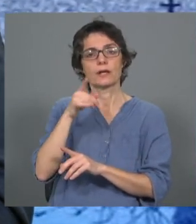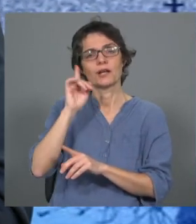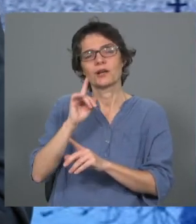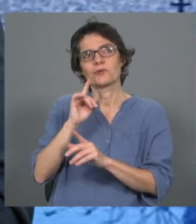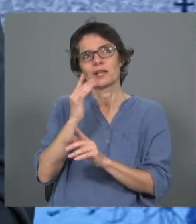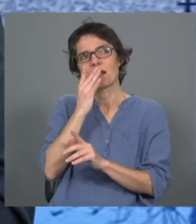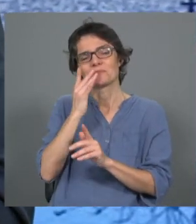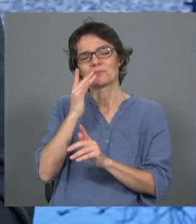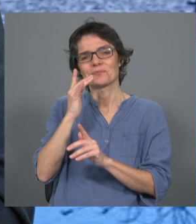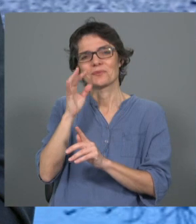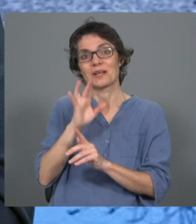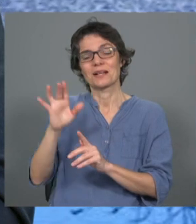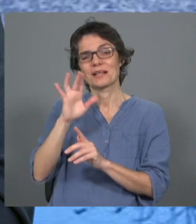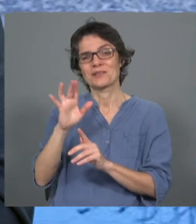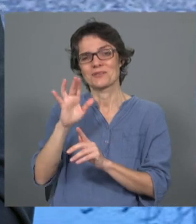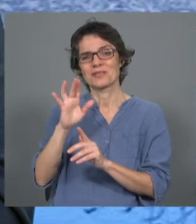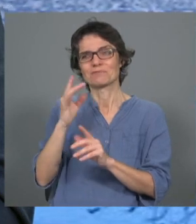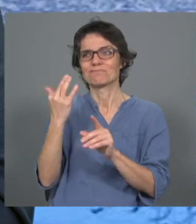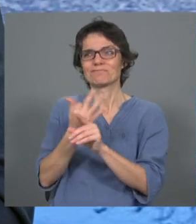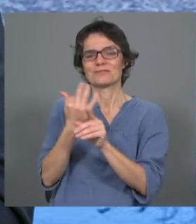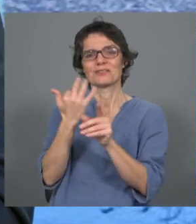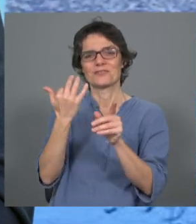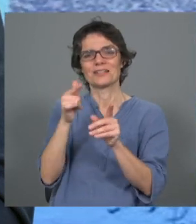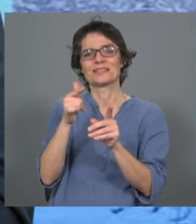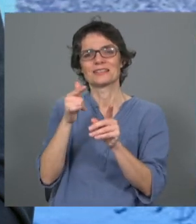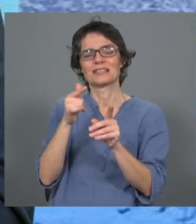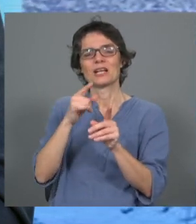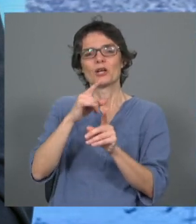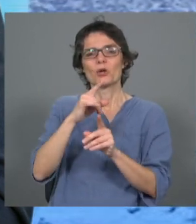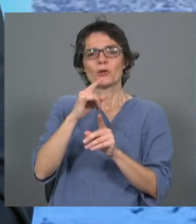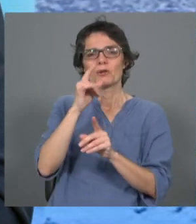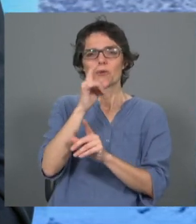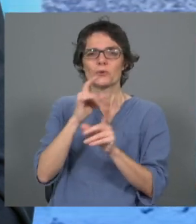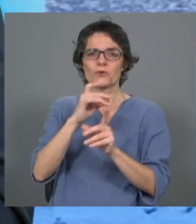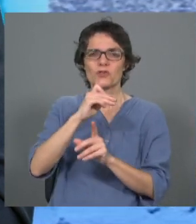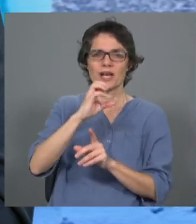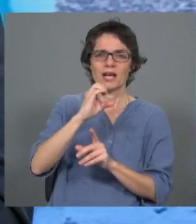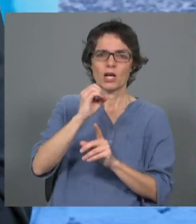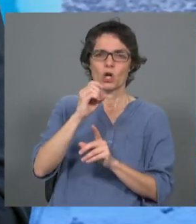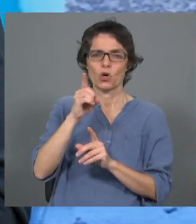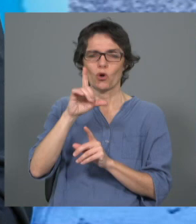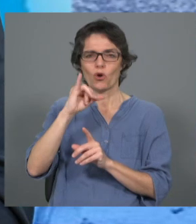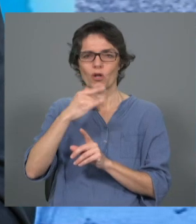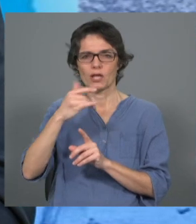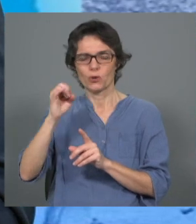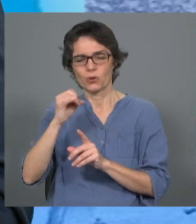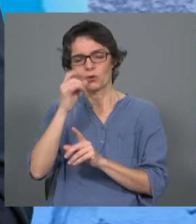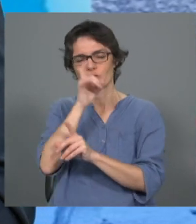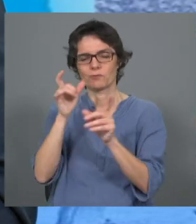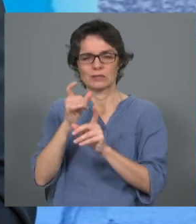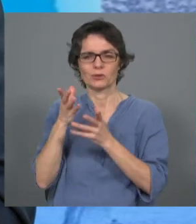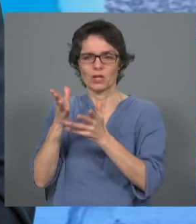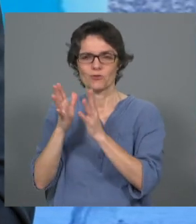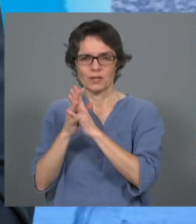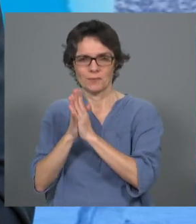dos Acólitos, tendo em conta também esta peregrinação. E assim sendo, juntamos isso e teremos um espaço